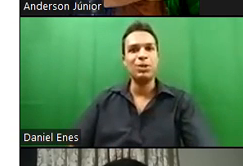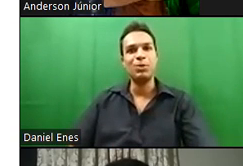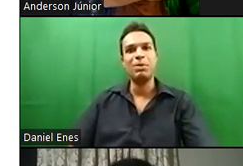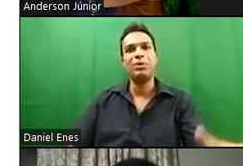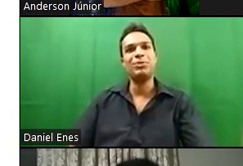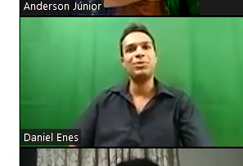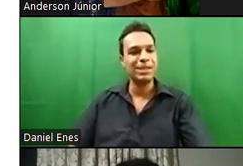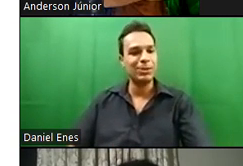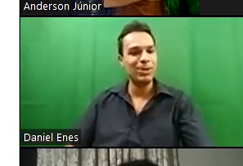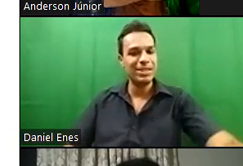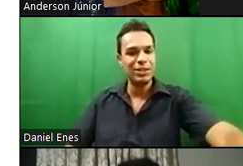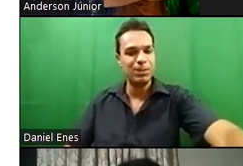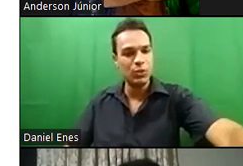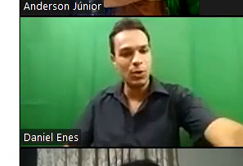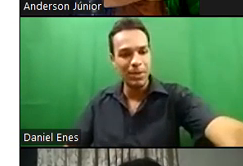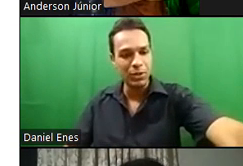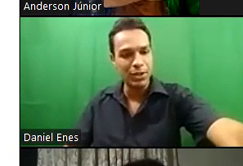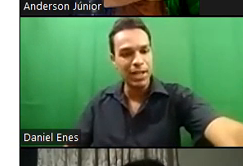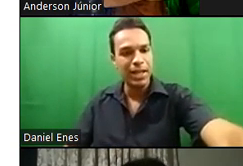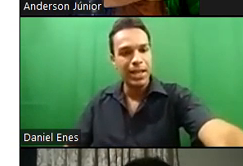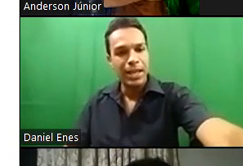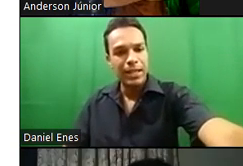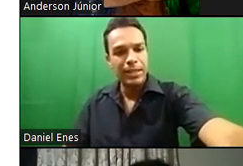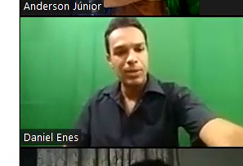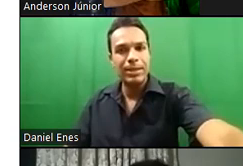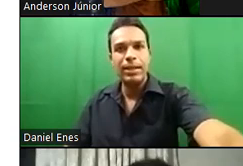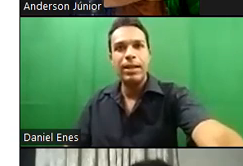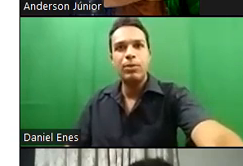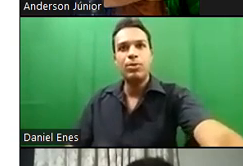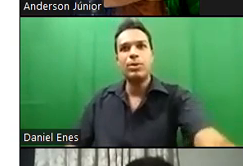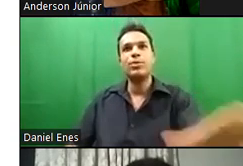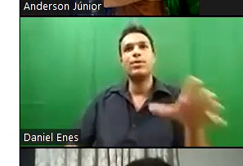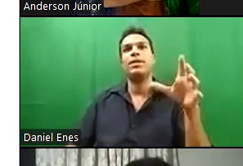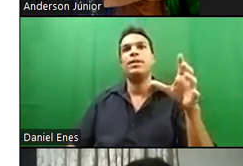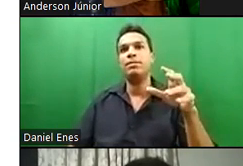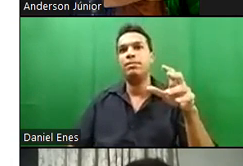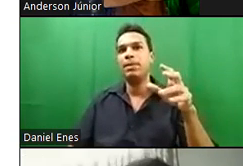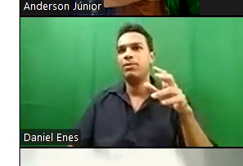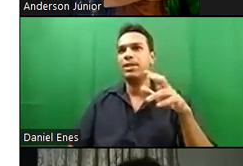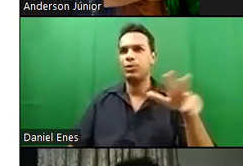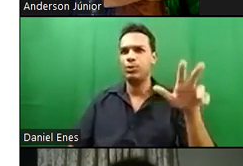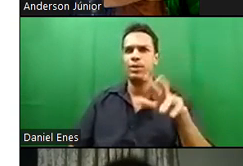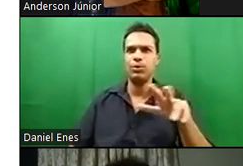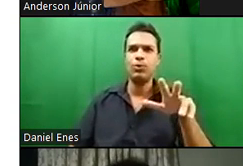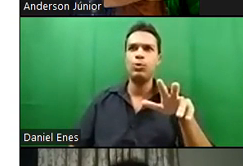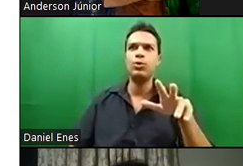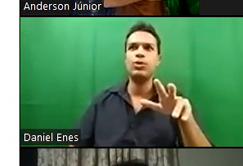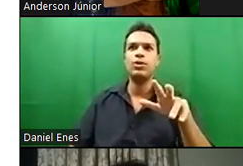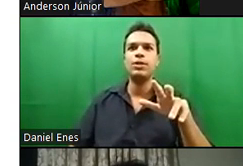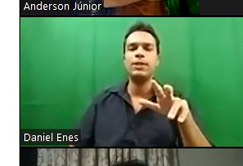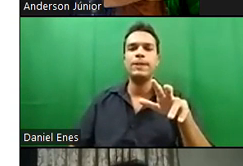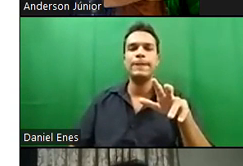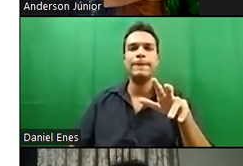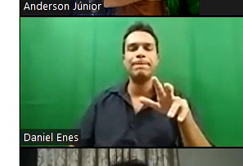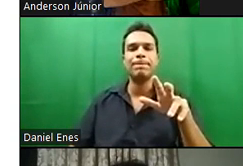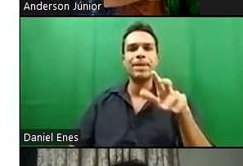as pessoas para poder conhecê-las pessoalmente, né? Então, até o pouco que eu sei, vocês todos são do curso